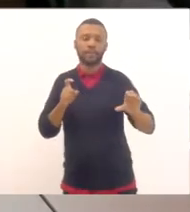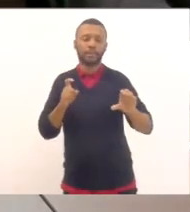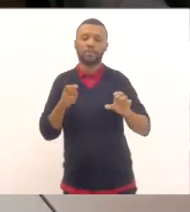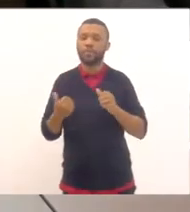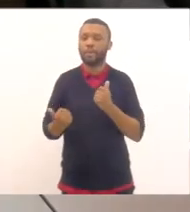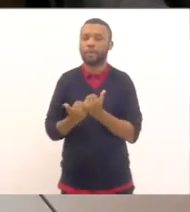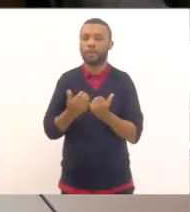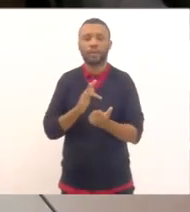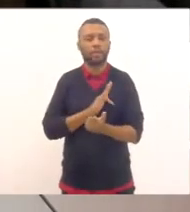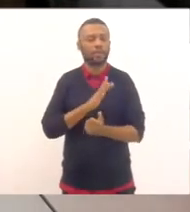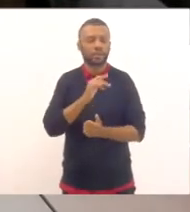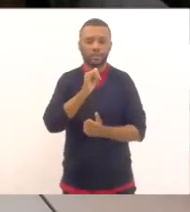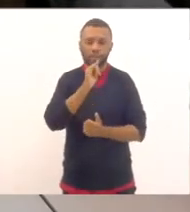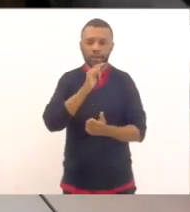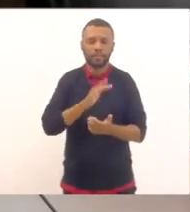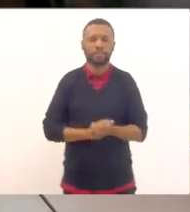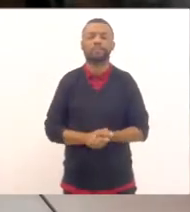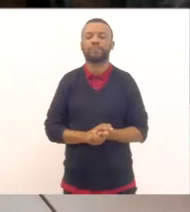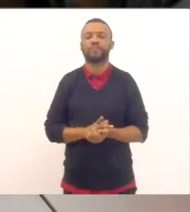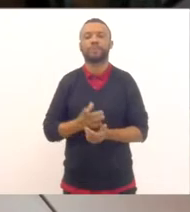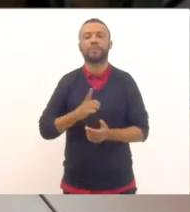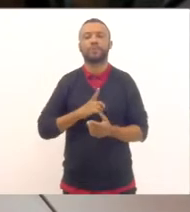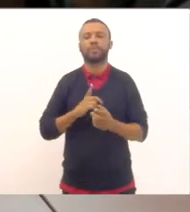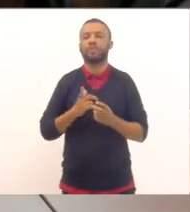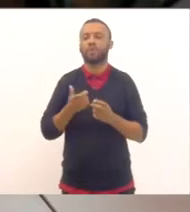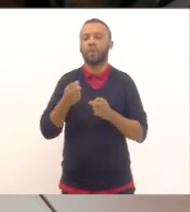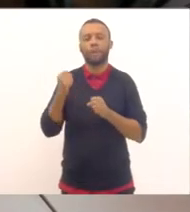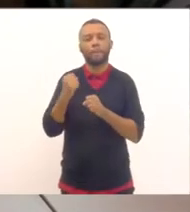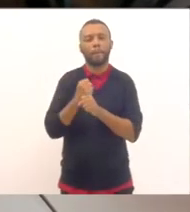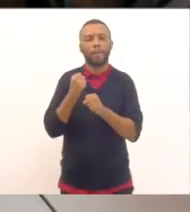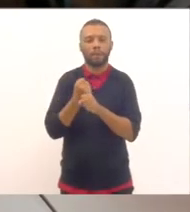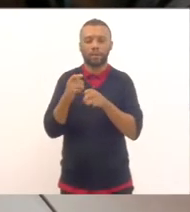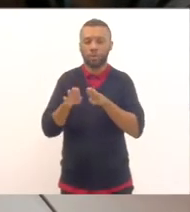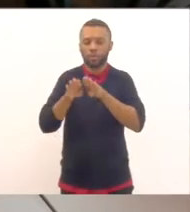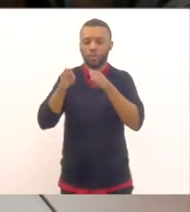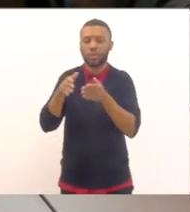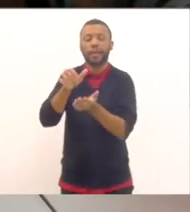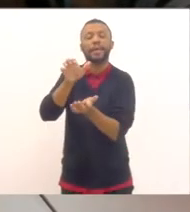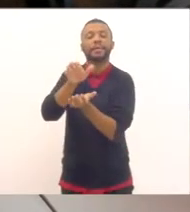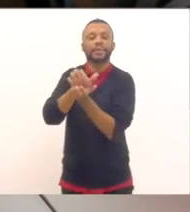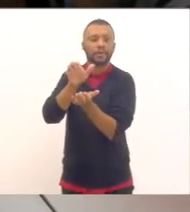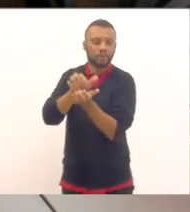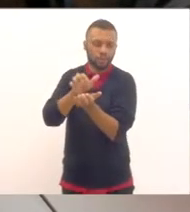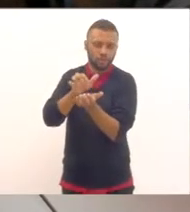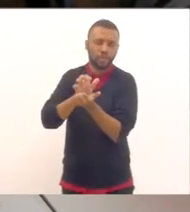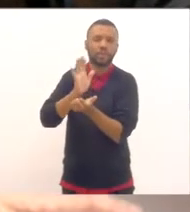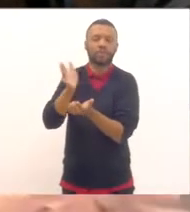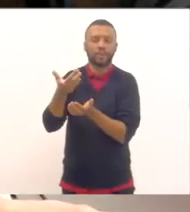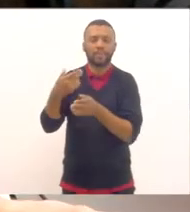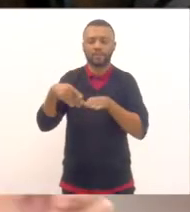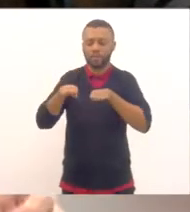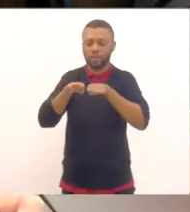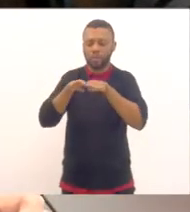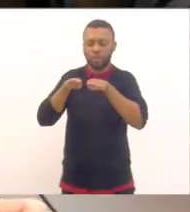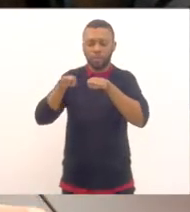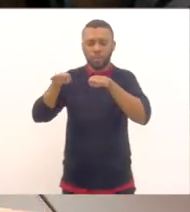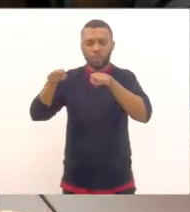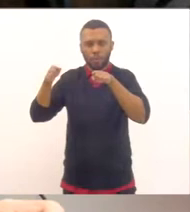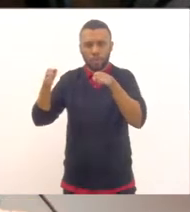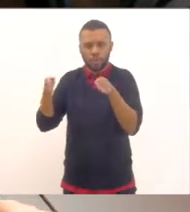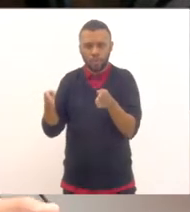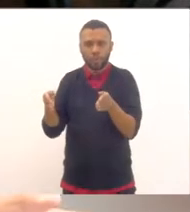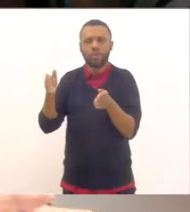reconstruindo a parte da plataforma da Estação Santa Cruz e loja a empreitada essa semana que passou agora